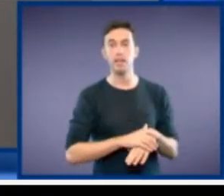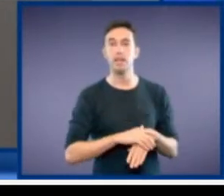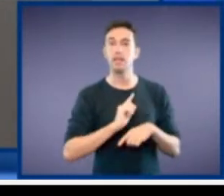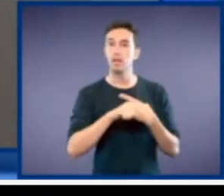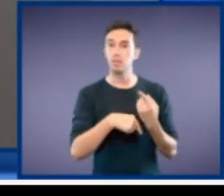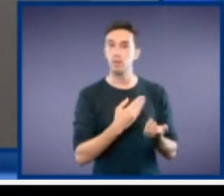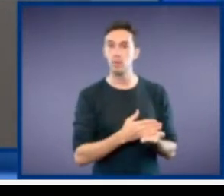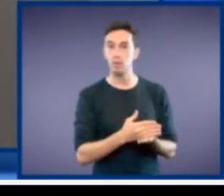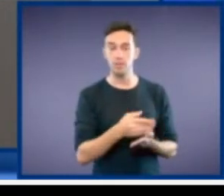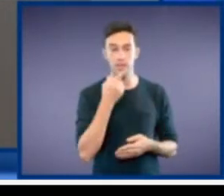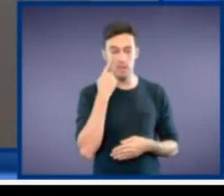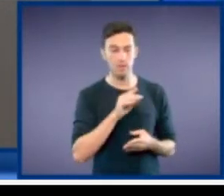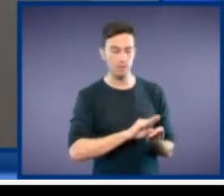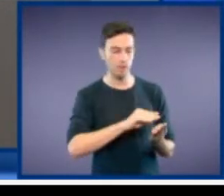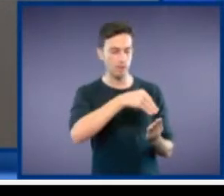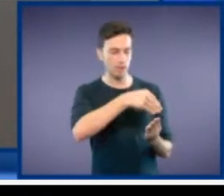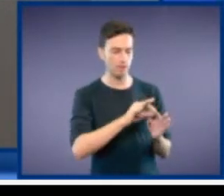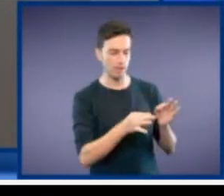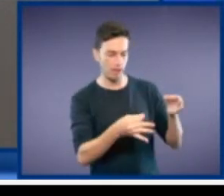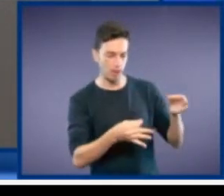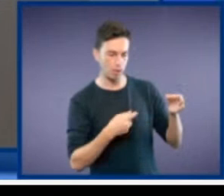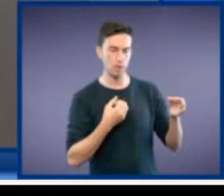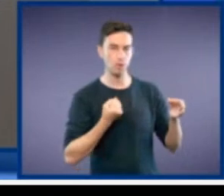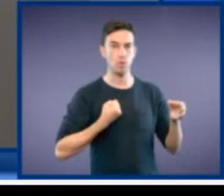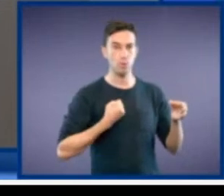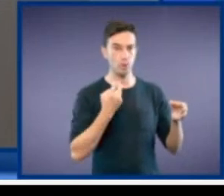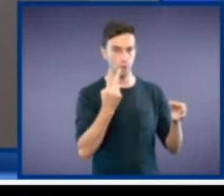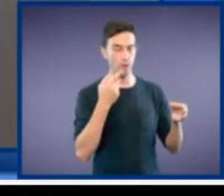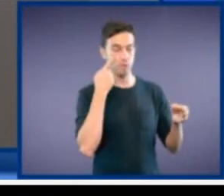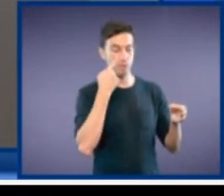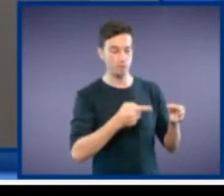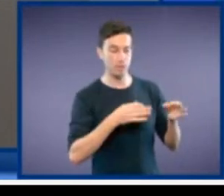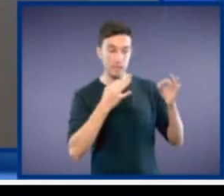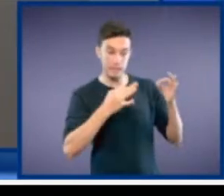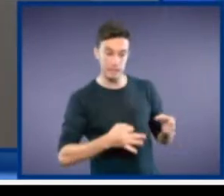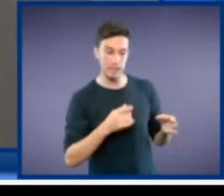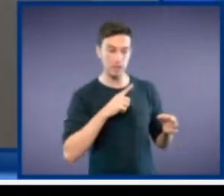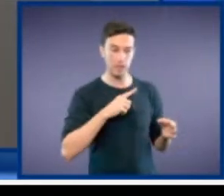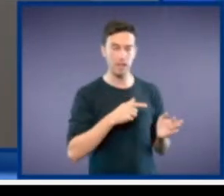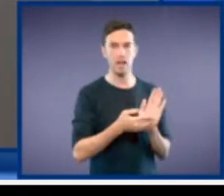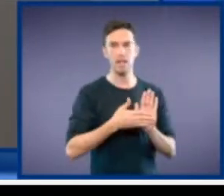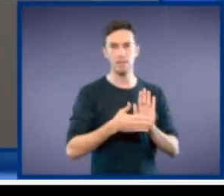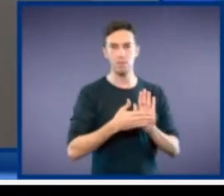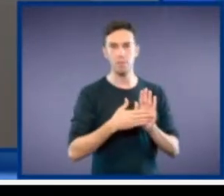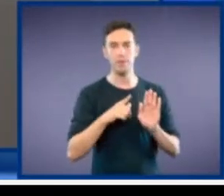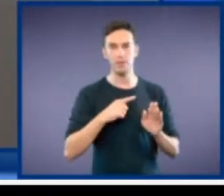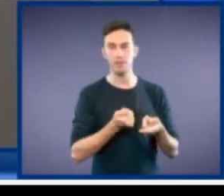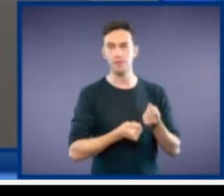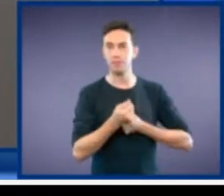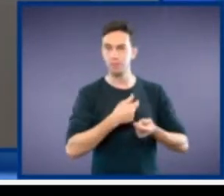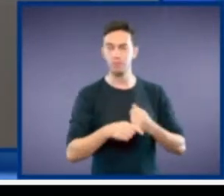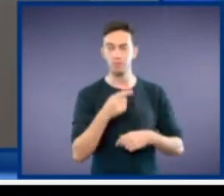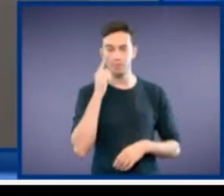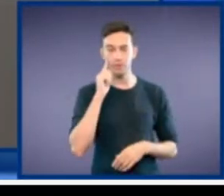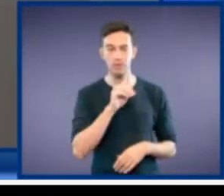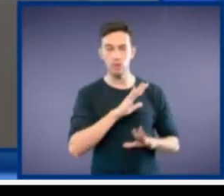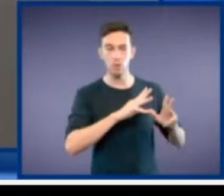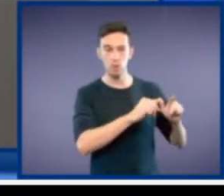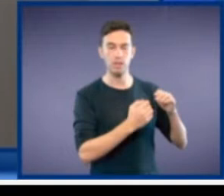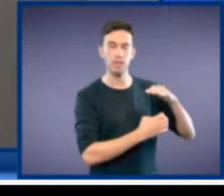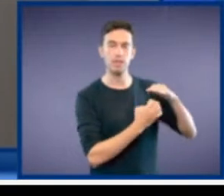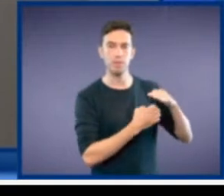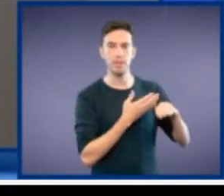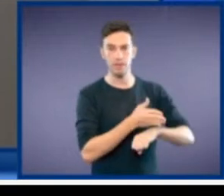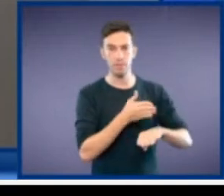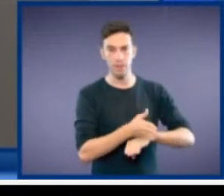a inviolabilidade dos envelopes 2, contendo as propostas econômicas das proponentes aptas, e os entregará para mim